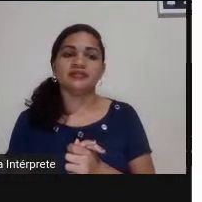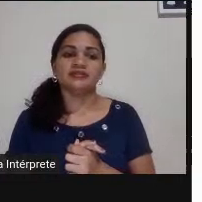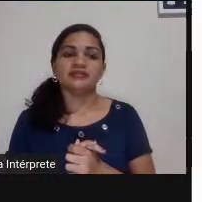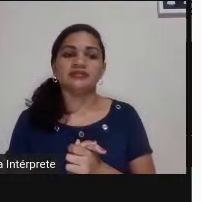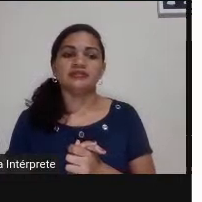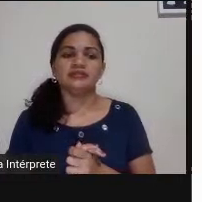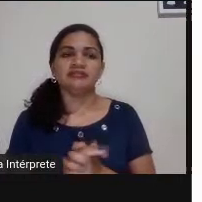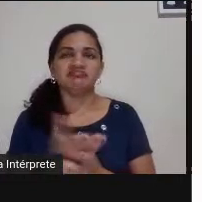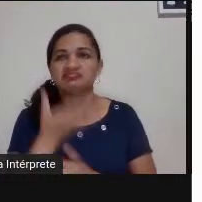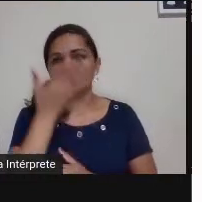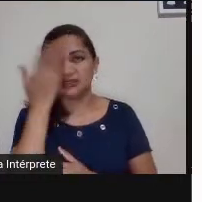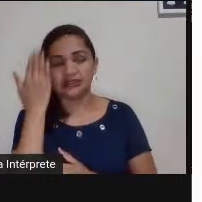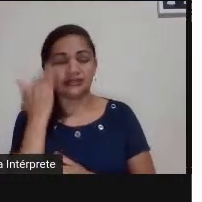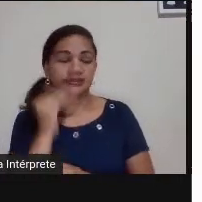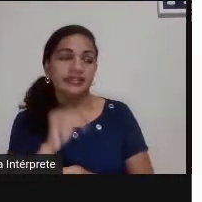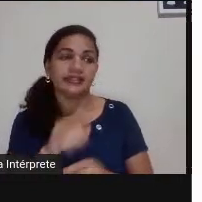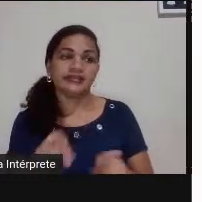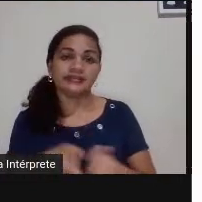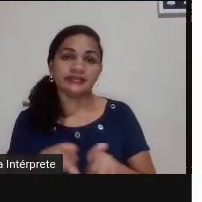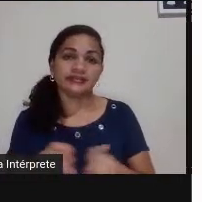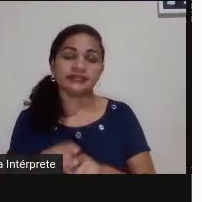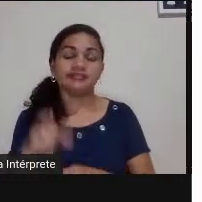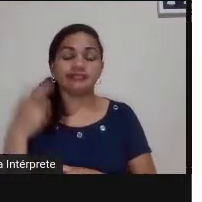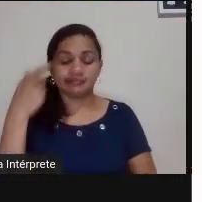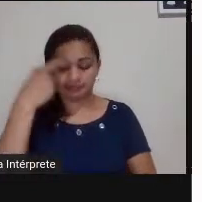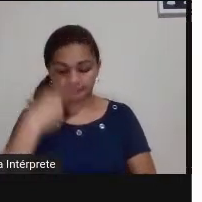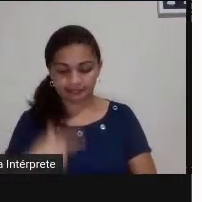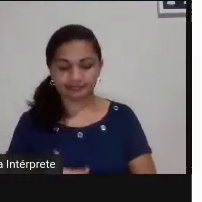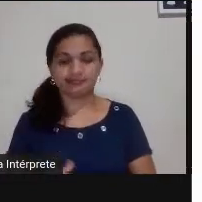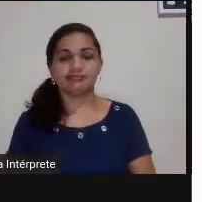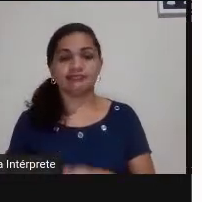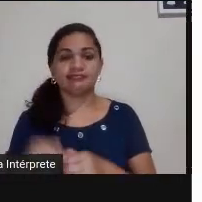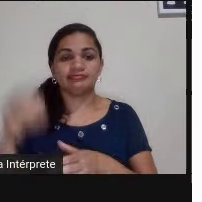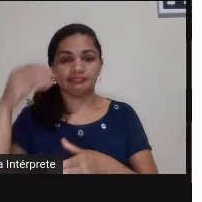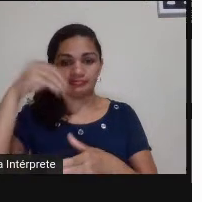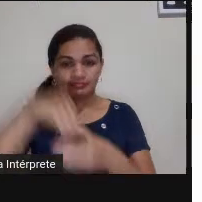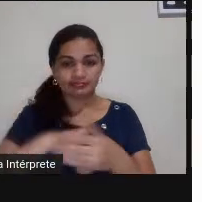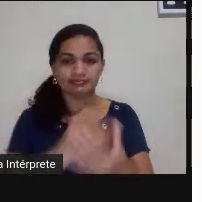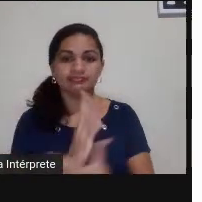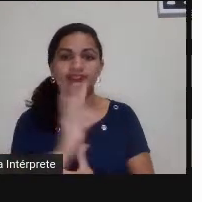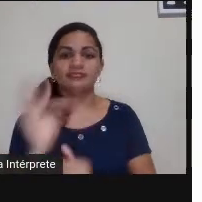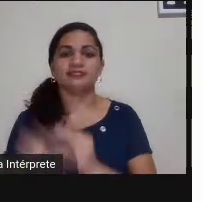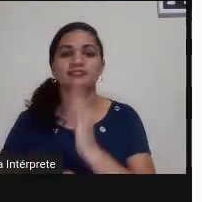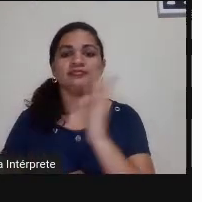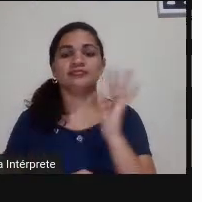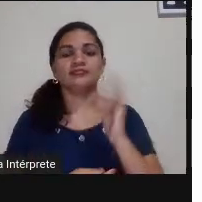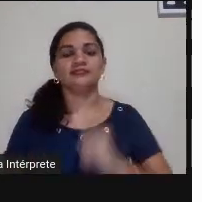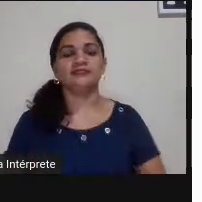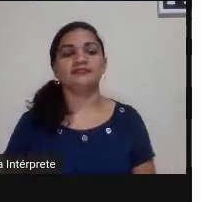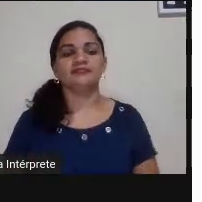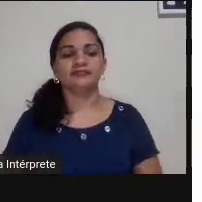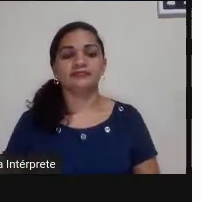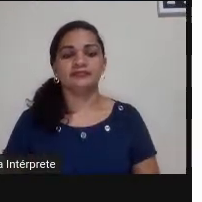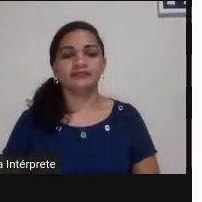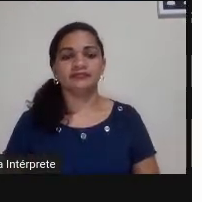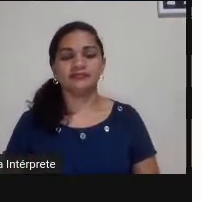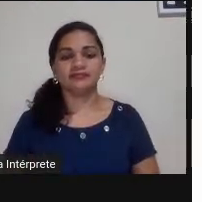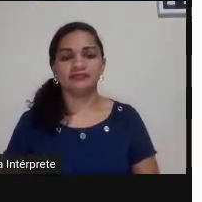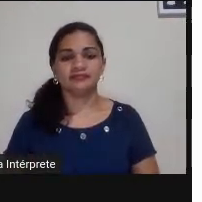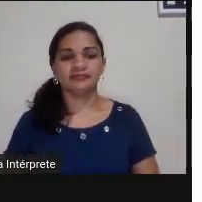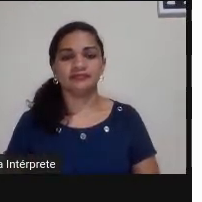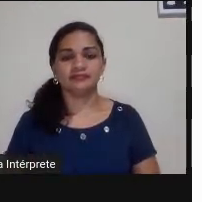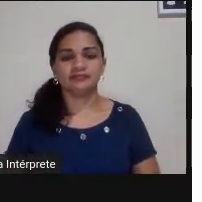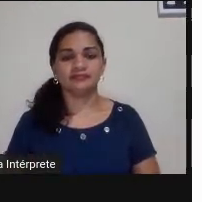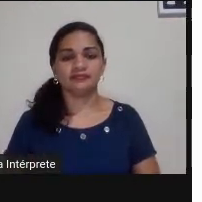esquecendo a gente que também fazemos parte disso tá e agora que que eu quero mostrar para